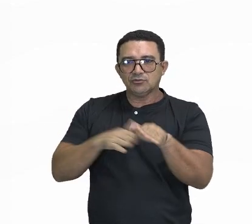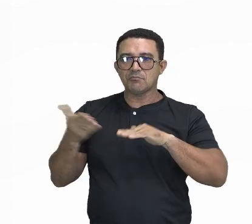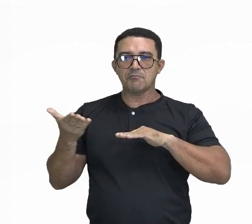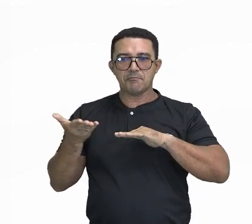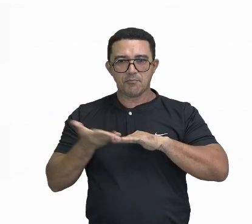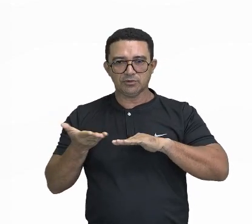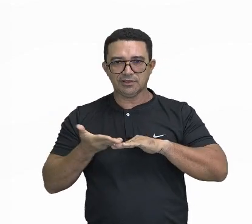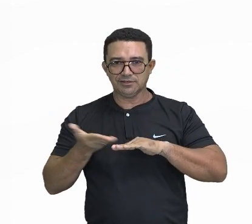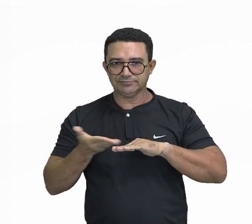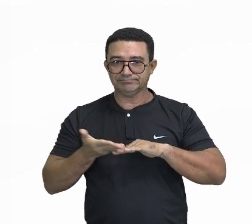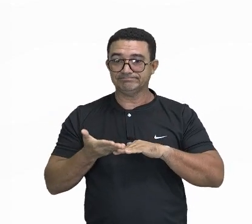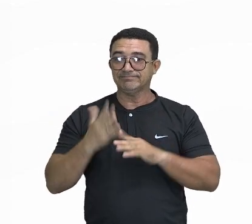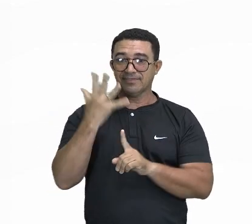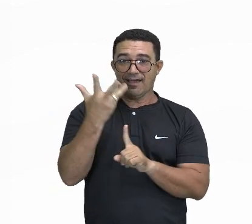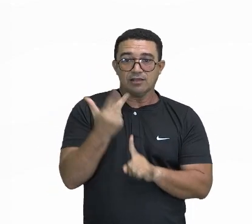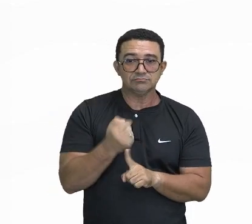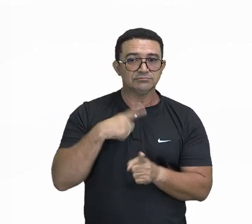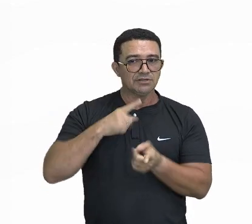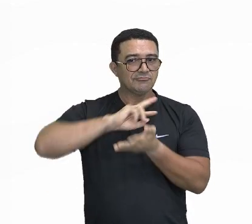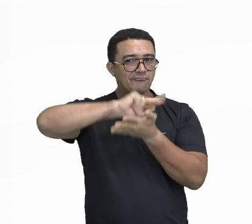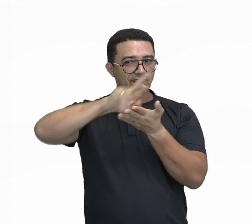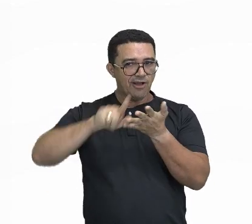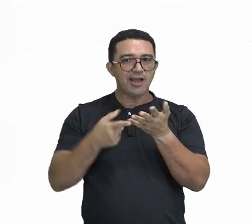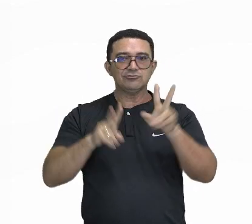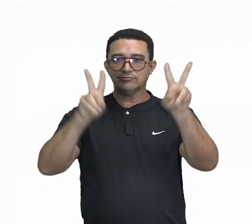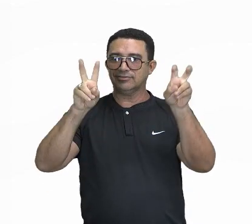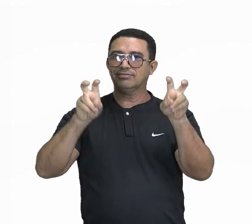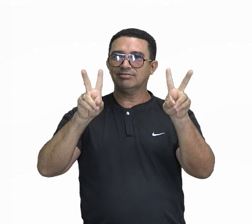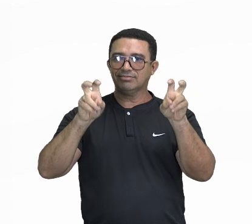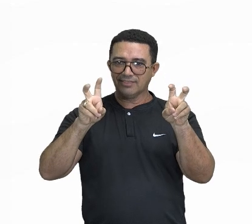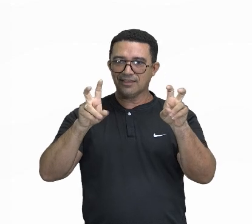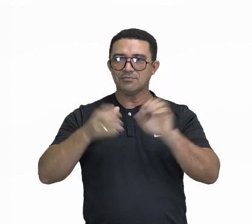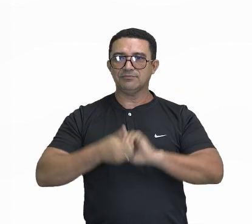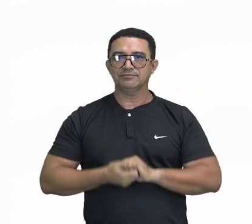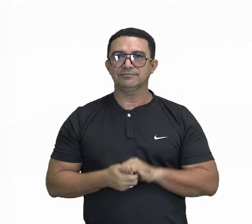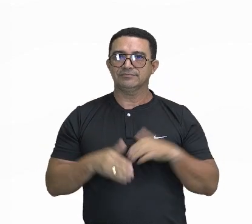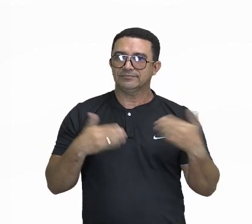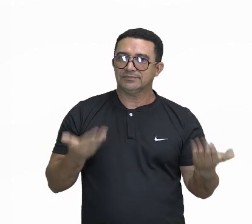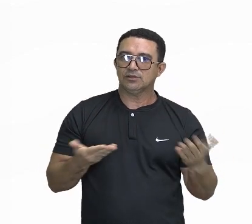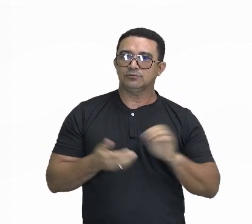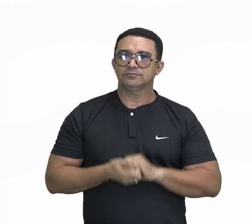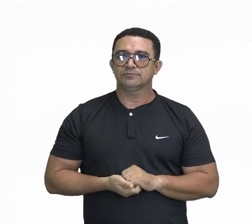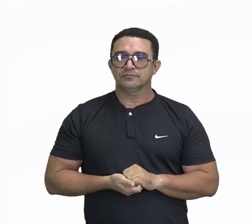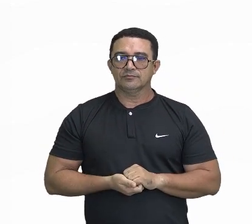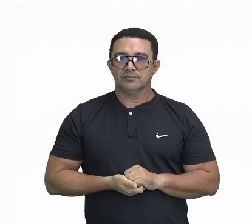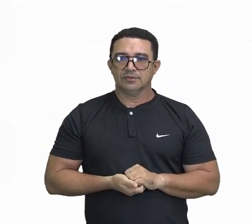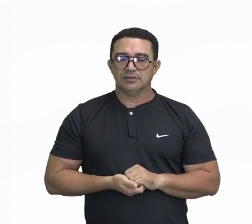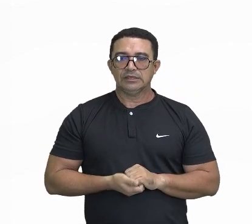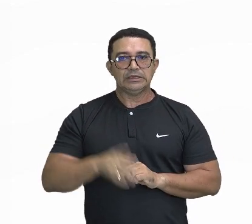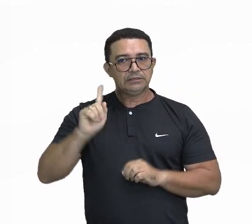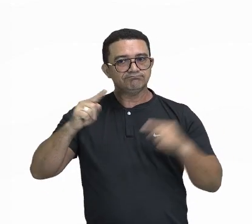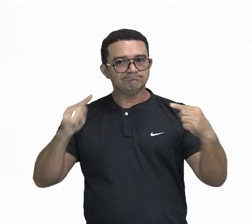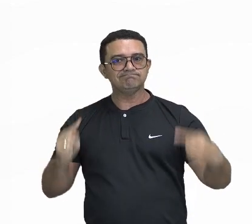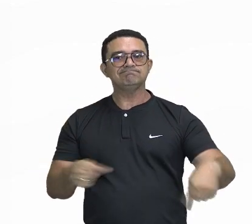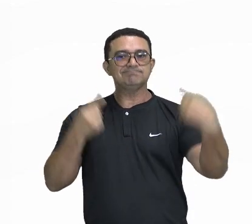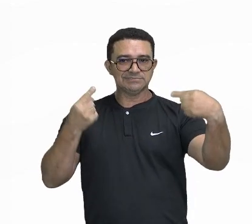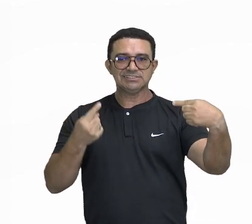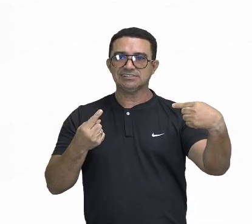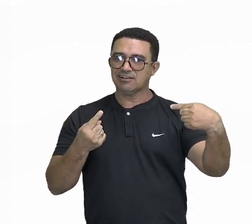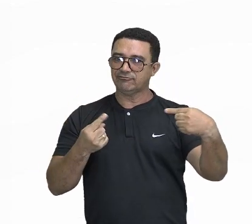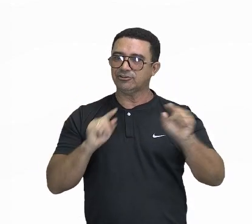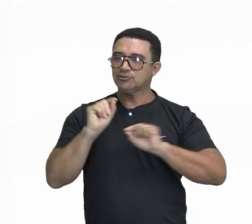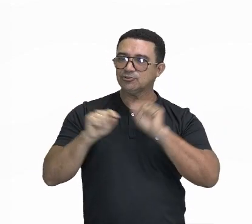na arte contemporânea, diversos temas já foram explorados, o que torna mais desafiadora a missão